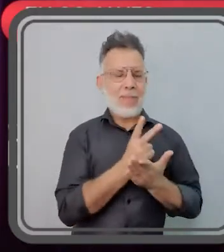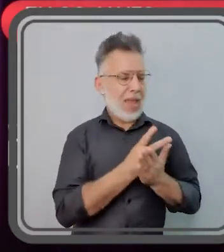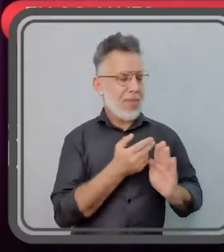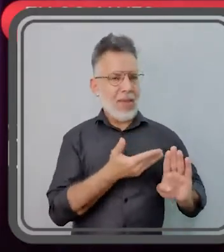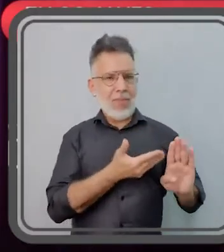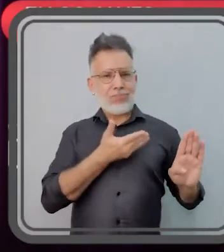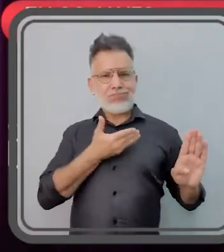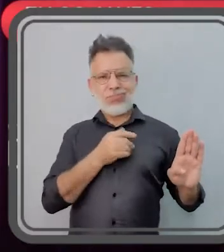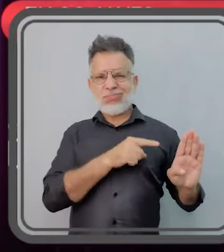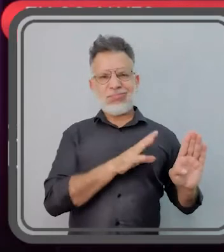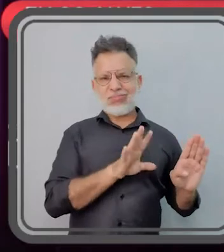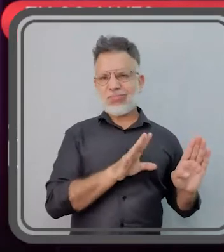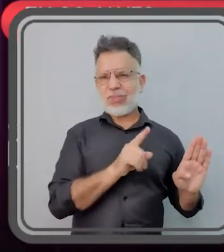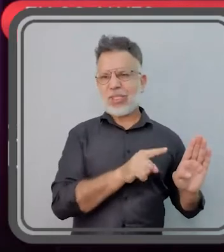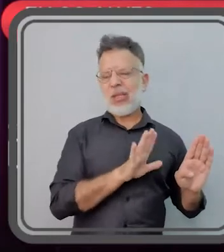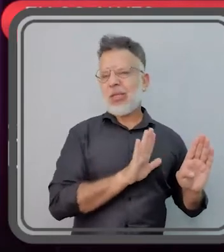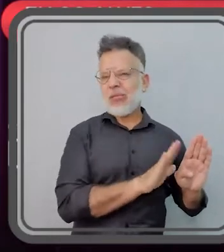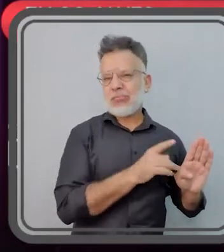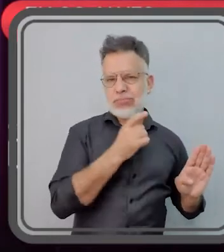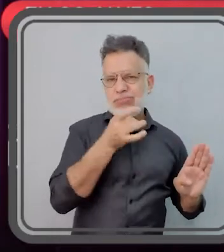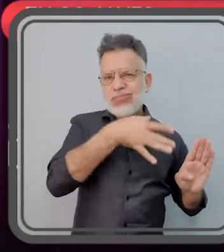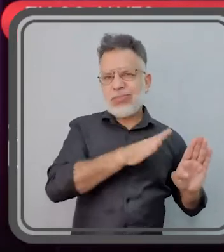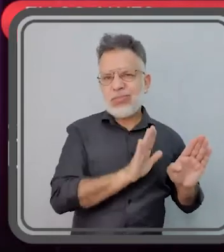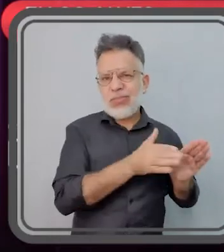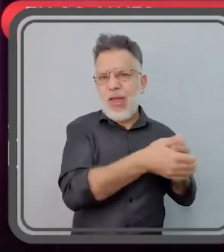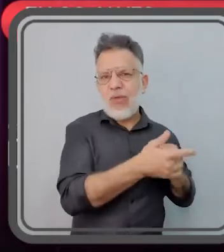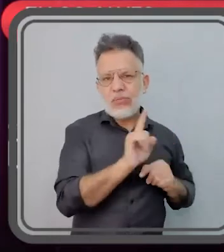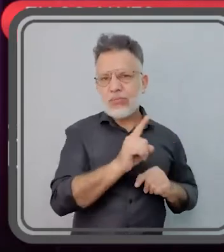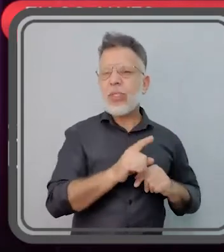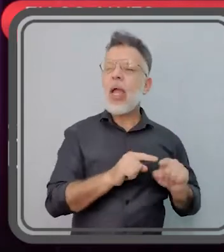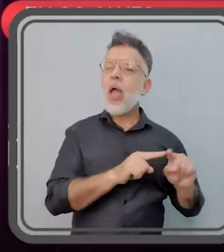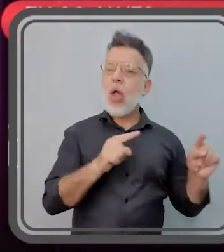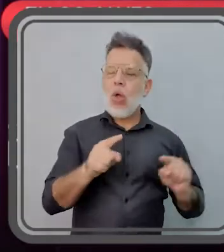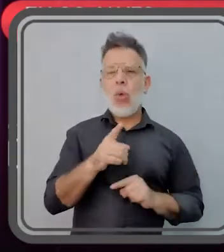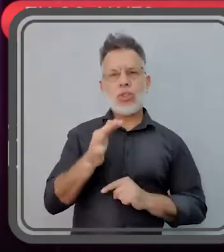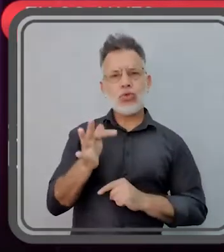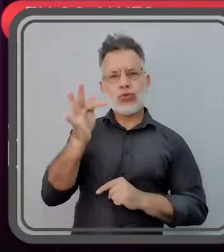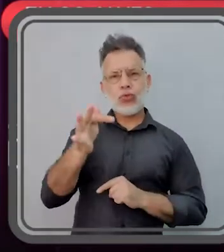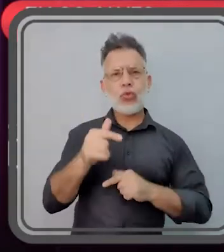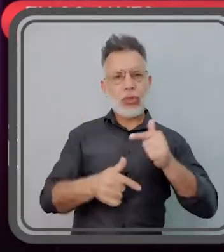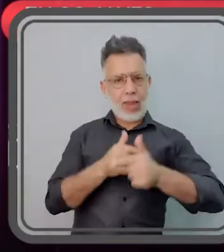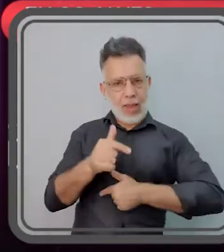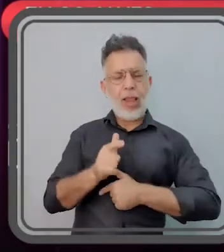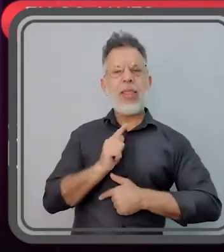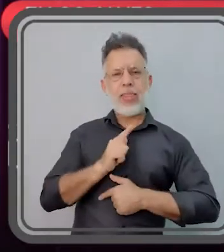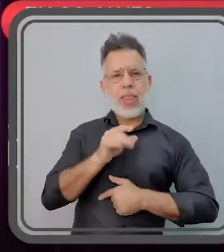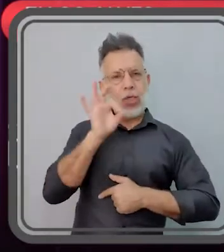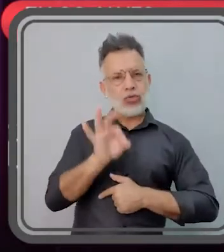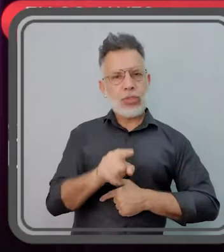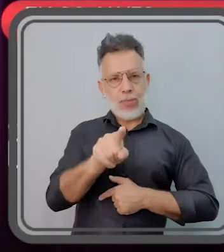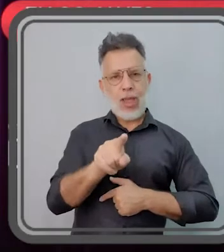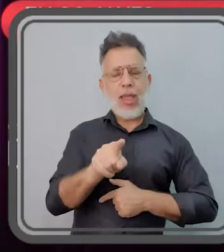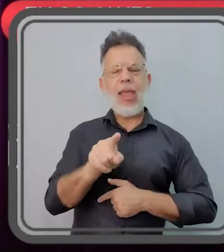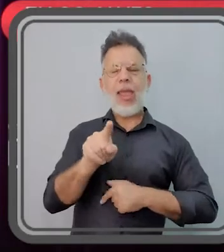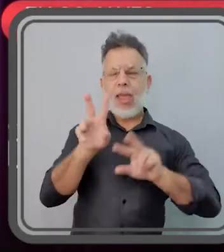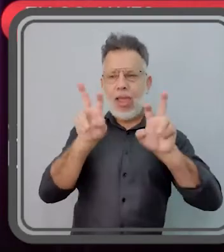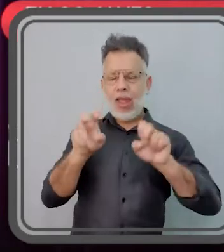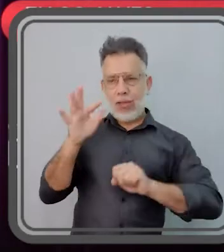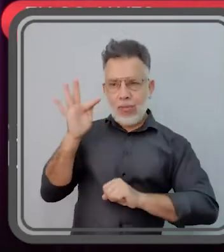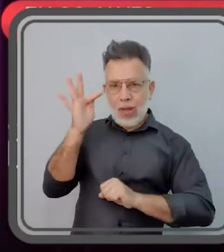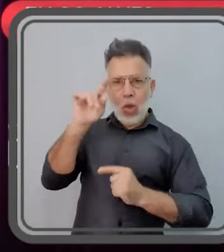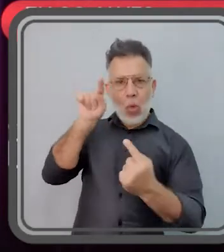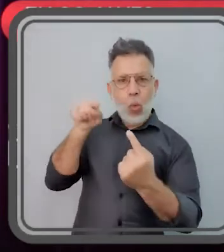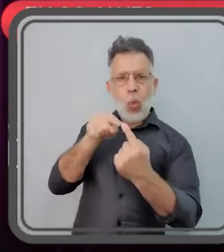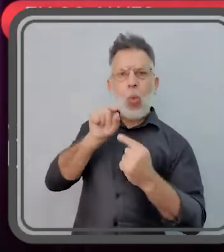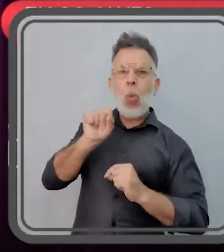pouco no cantinho ali, meio afastado. Então, acho que o futuro do trabalho tem que ver justamente com essa questão da perspectiva, do qual é